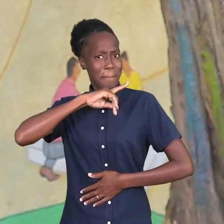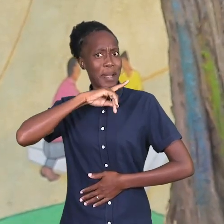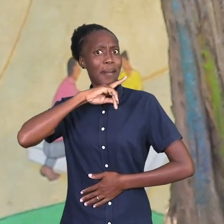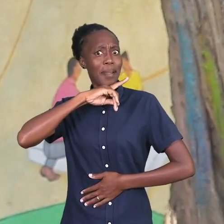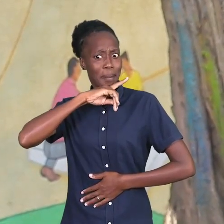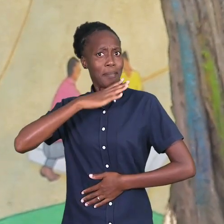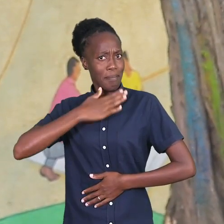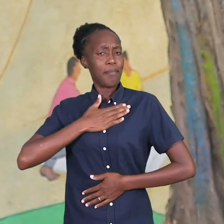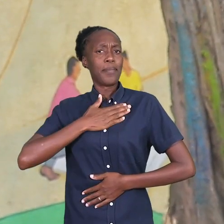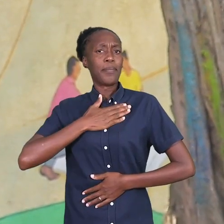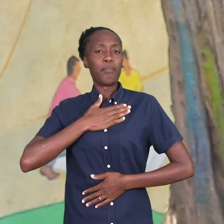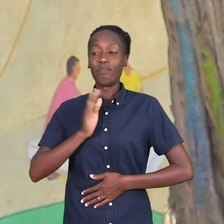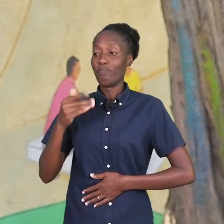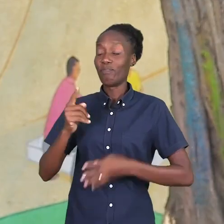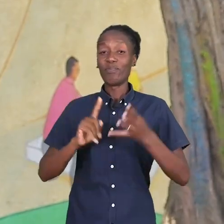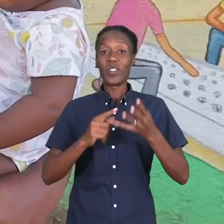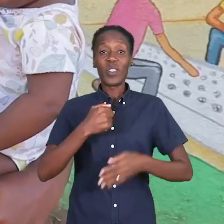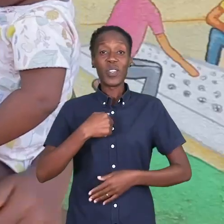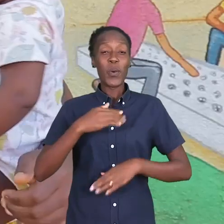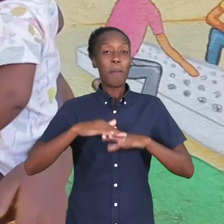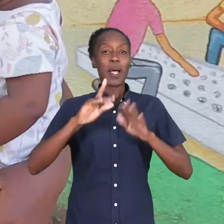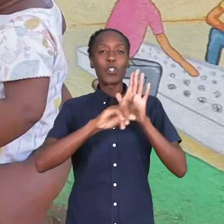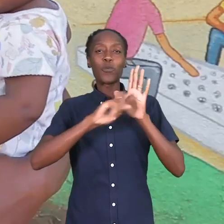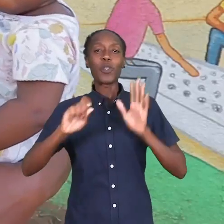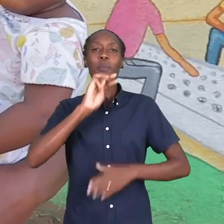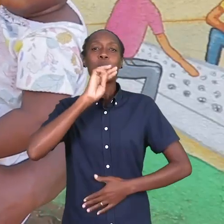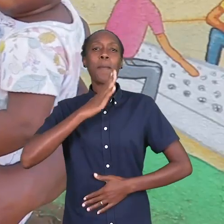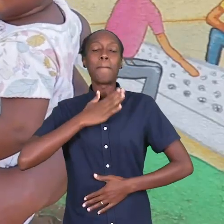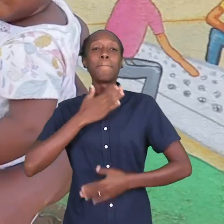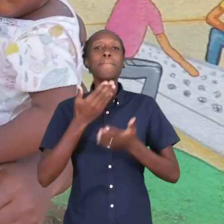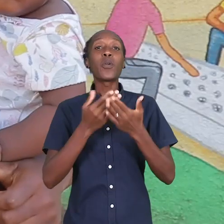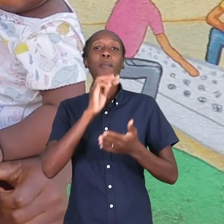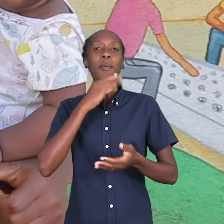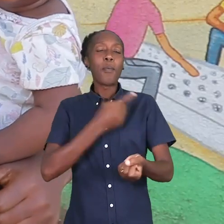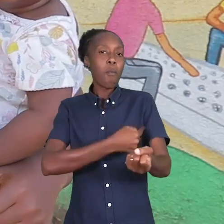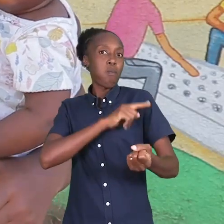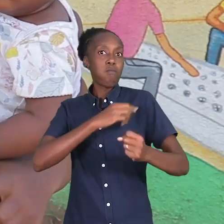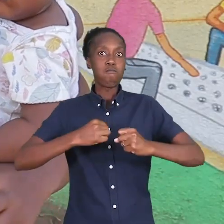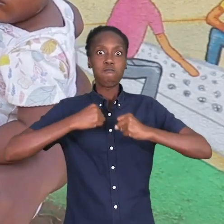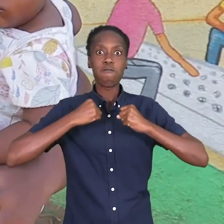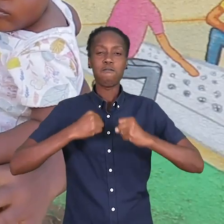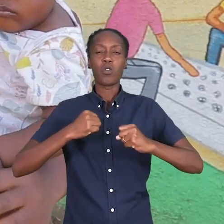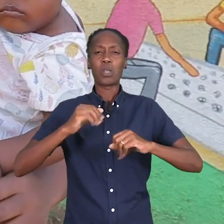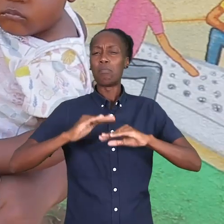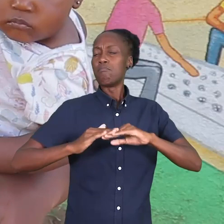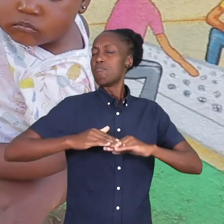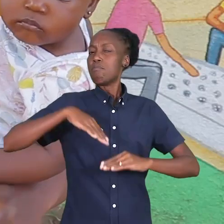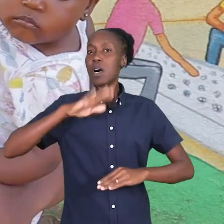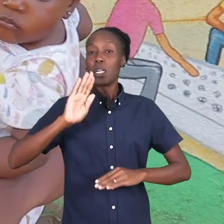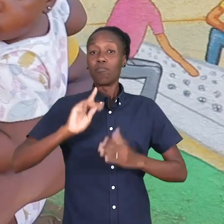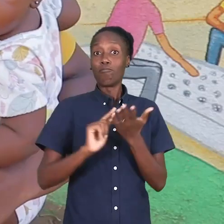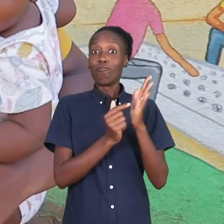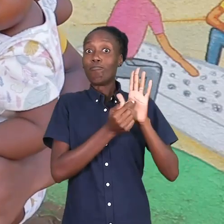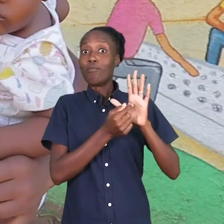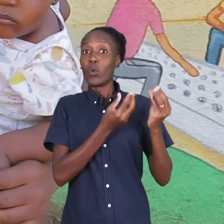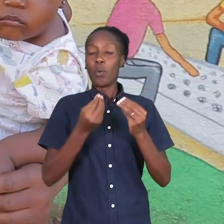o pai é meu pai. Sim, o pai é meu pai. Eu me inspiro na minha mãe porque eu acho que ela é muito forte, é muito batalhadora